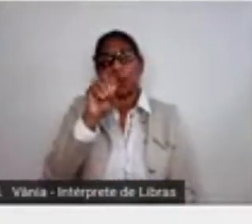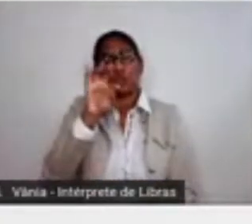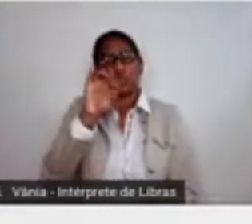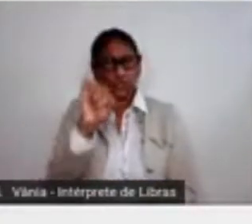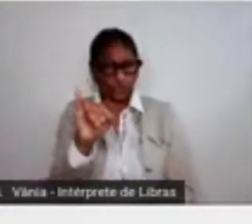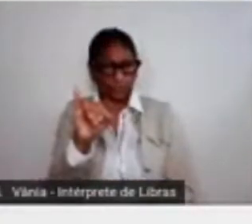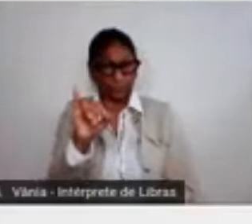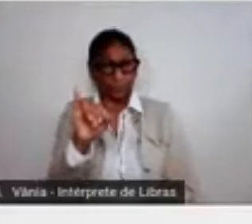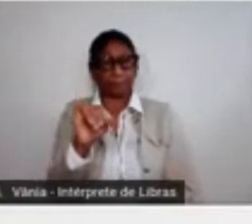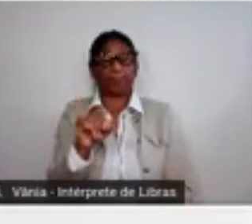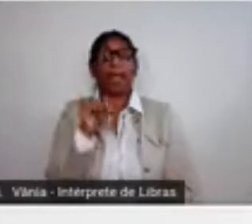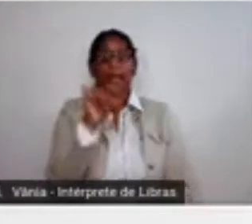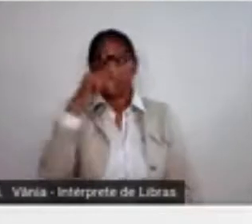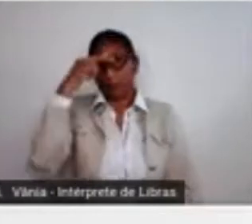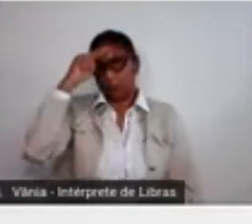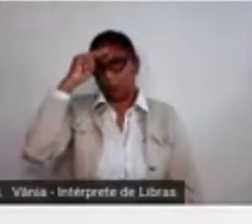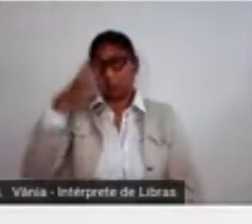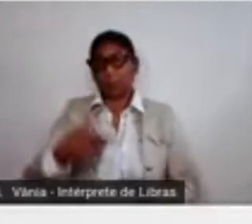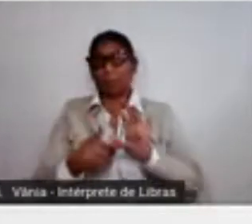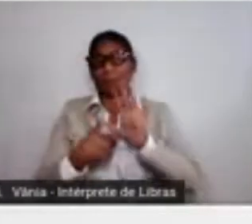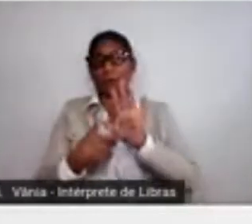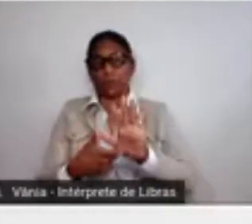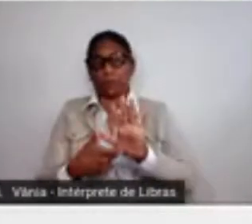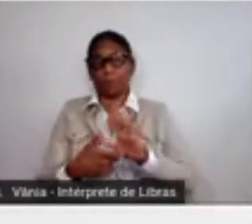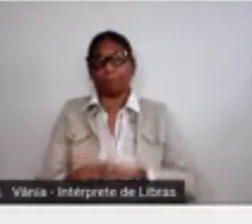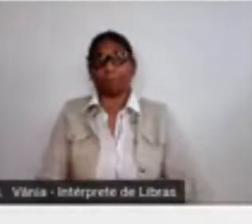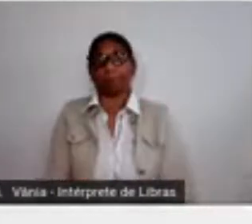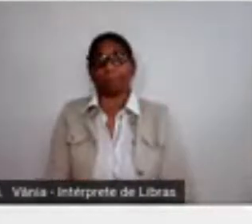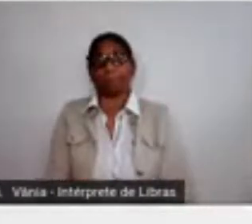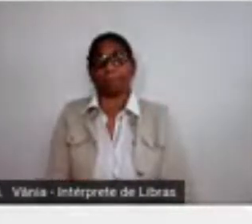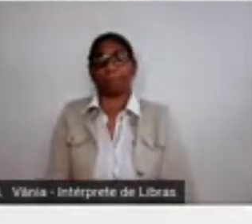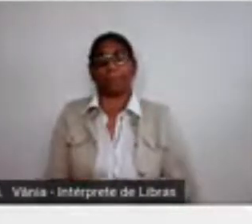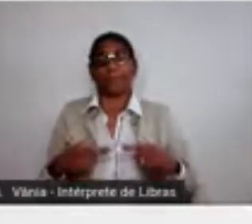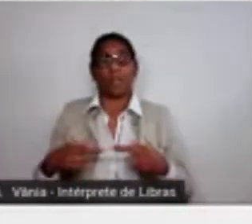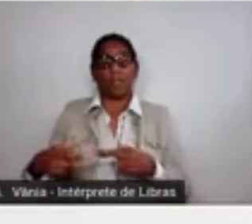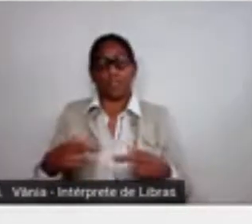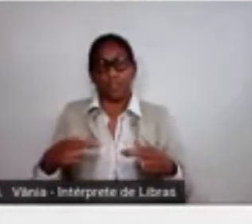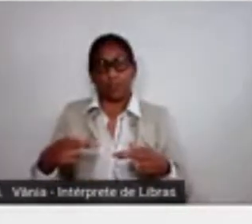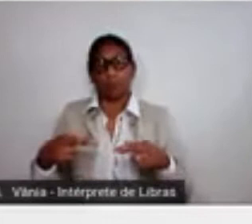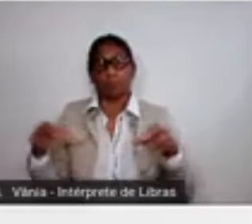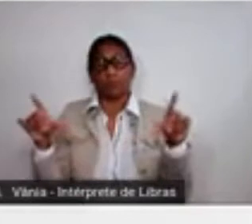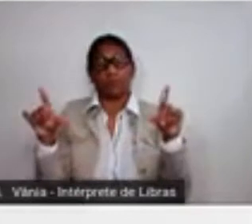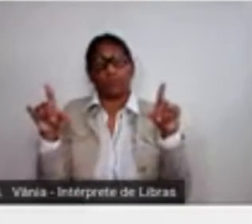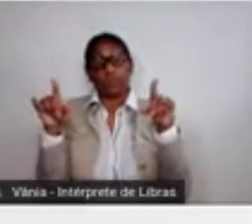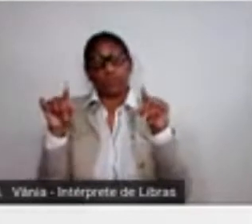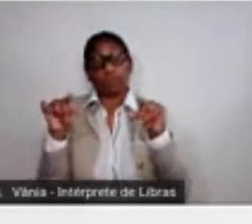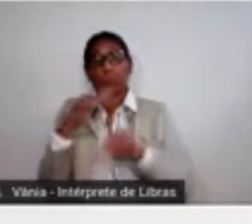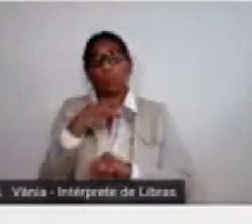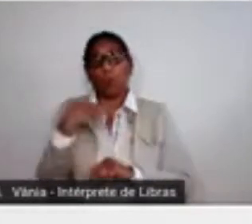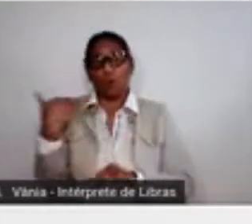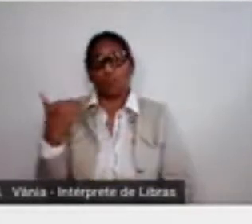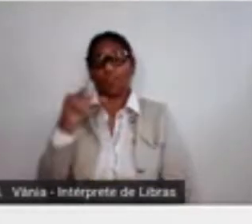de Uruguaiana, onde nós observamos na região de Uruguaiana uma diminuição de óbitos de 10